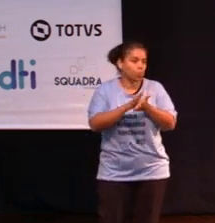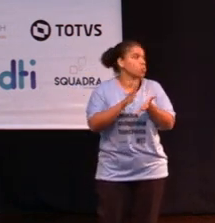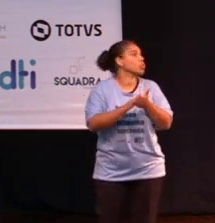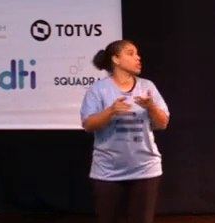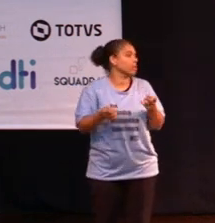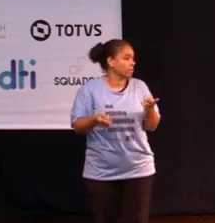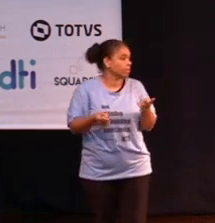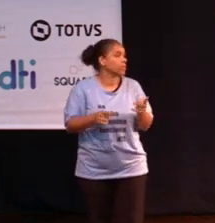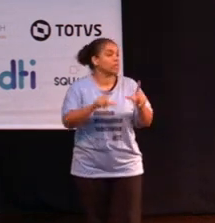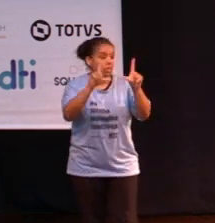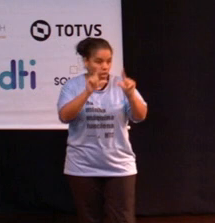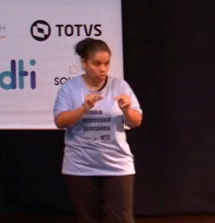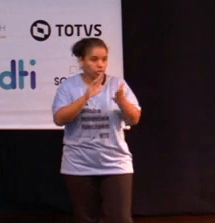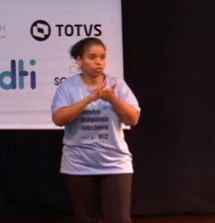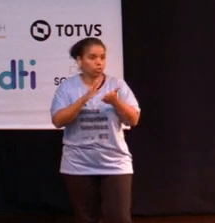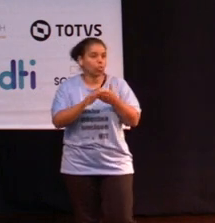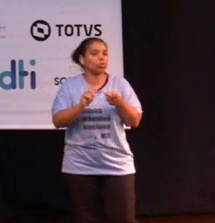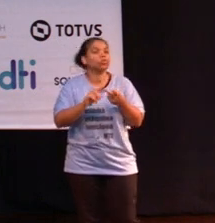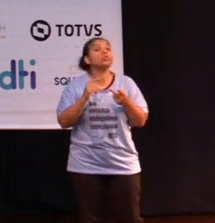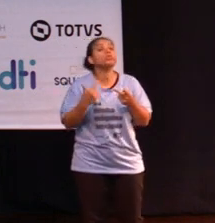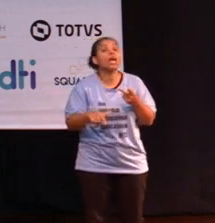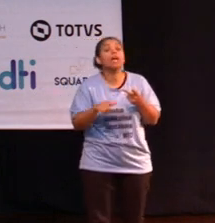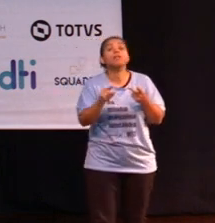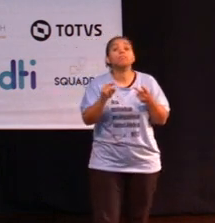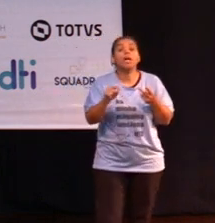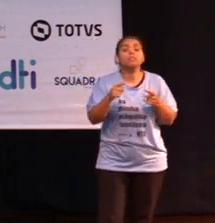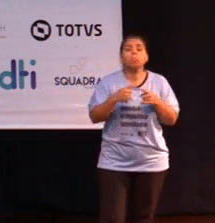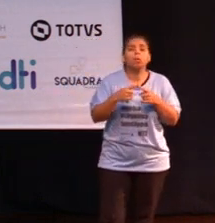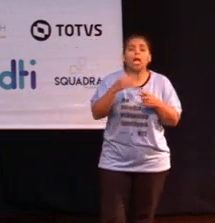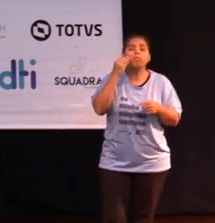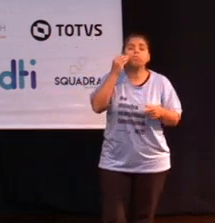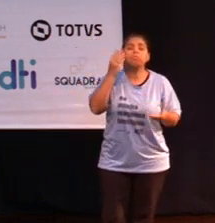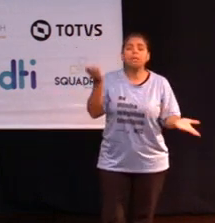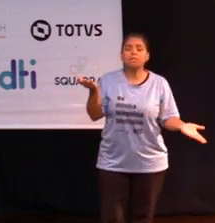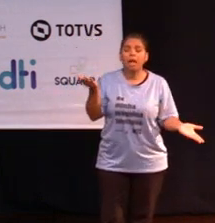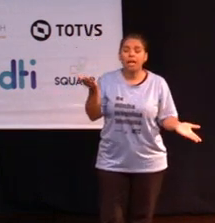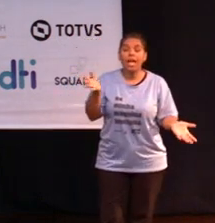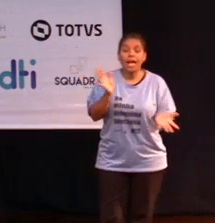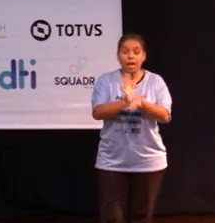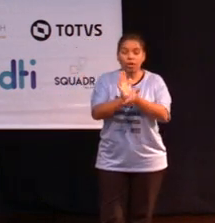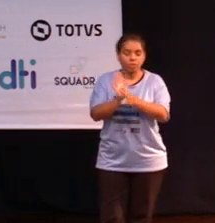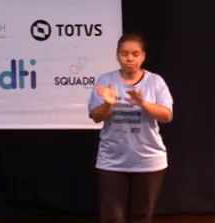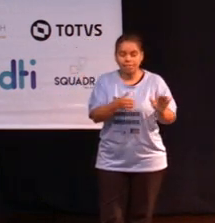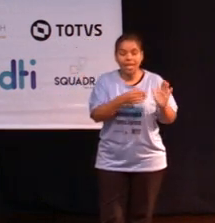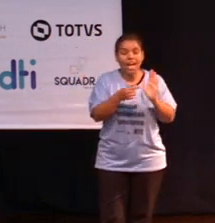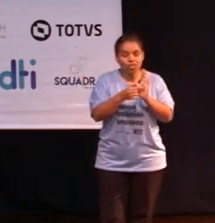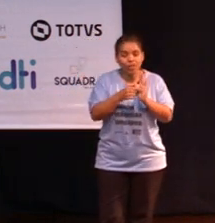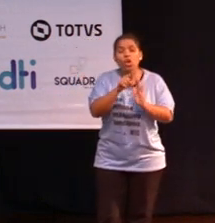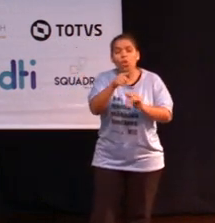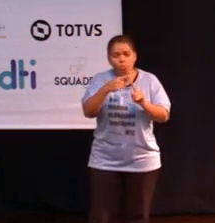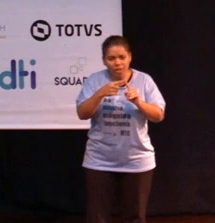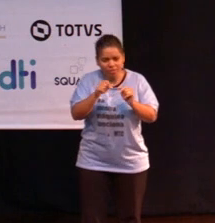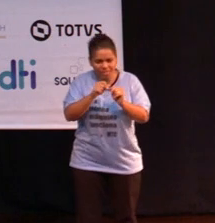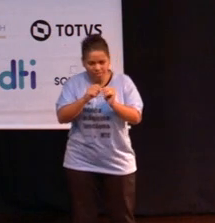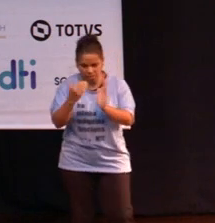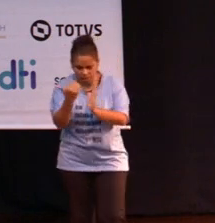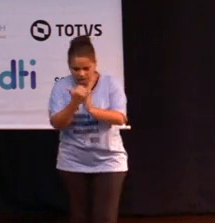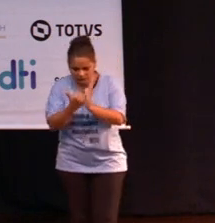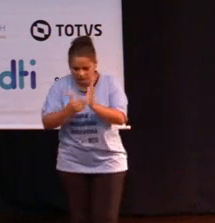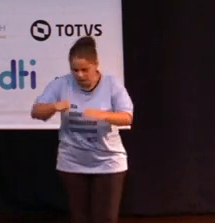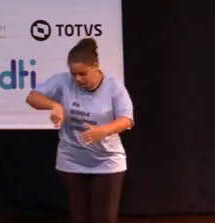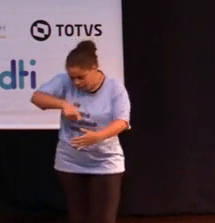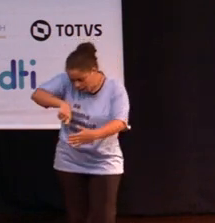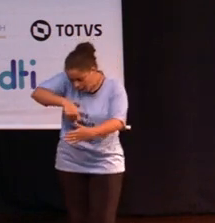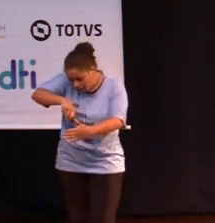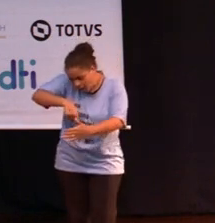redução de custos né e vamos saída da área de software é porque quando você está fazendo a receita você está lá na